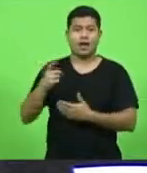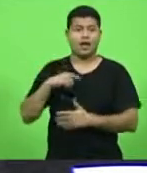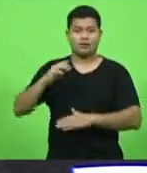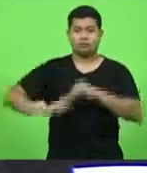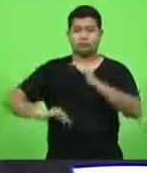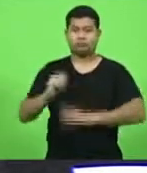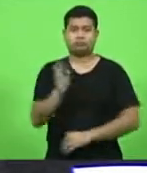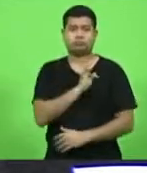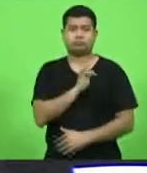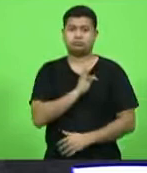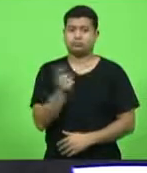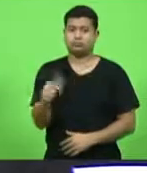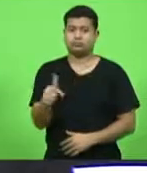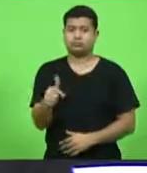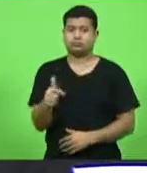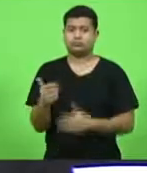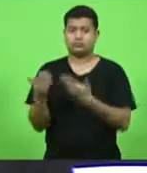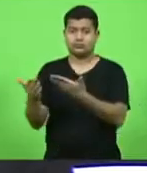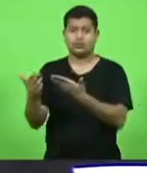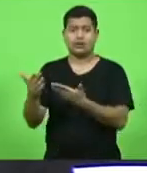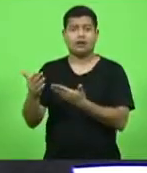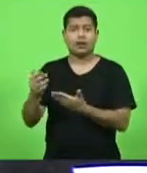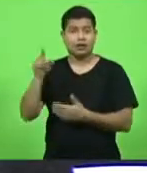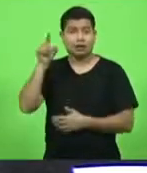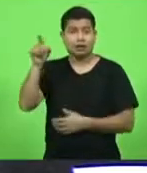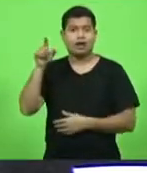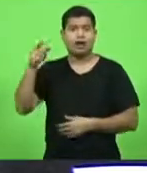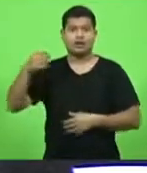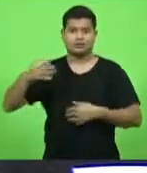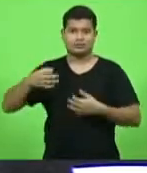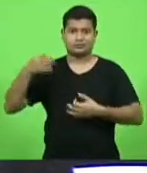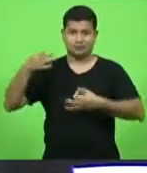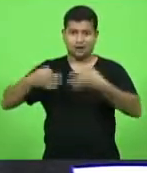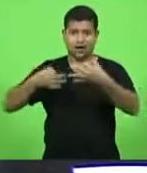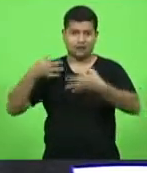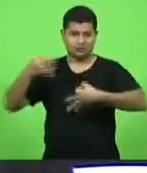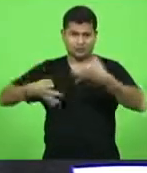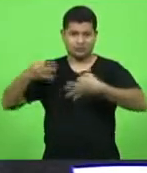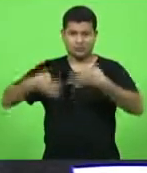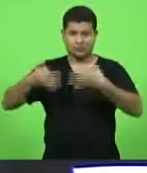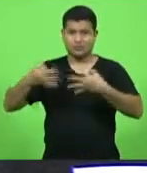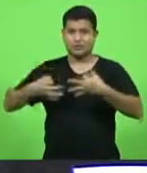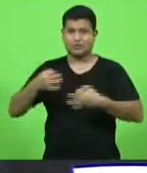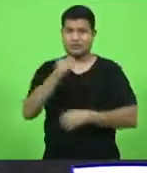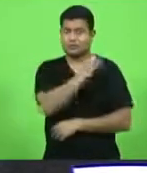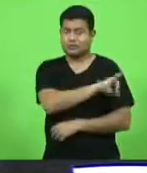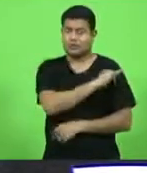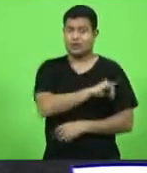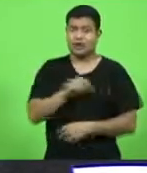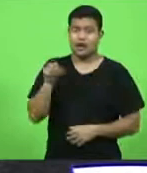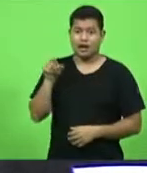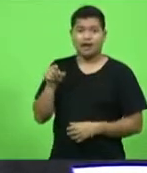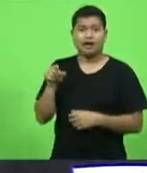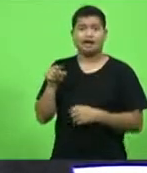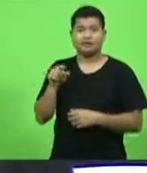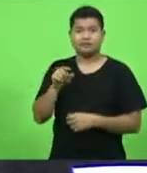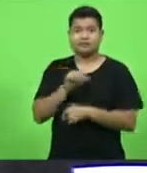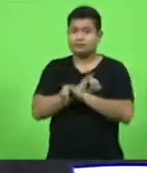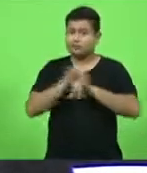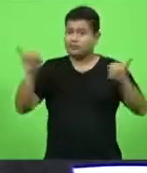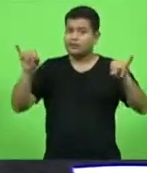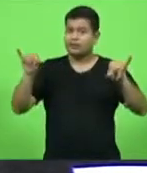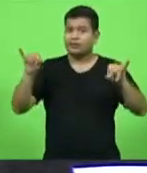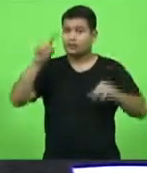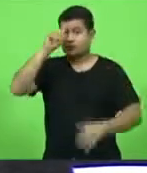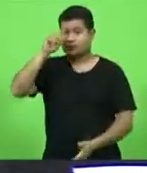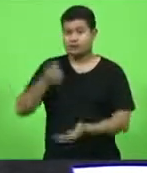no Rio de Janeiro decretou que essa empresa não tinha condições de gerir as Salmos lá